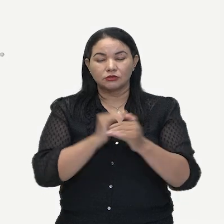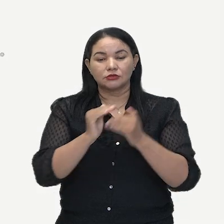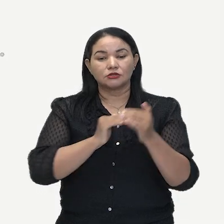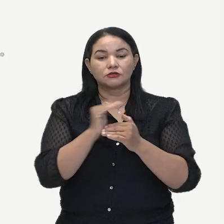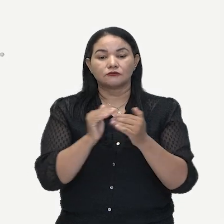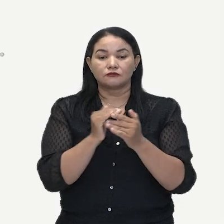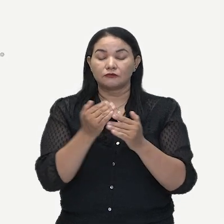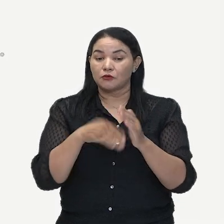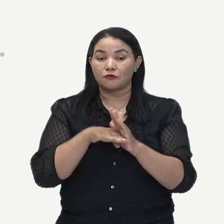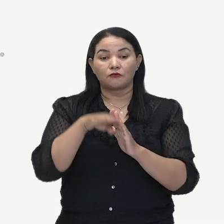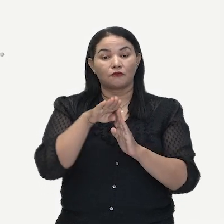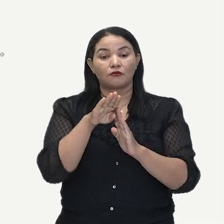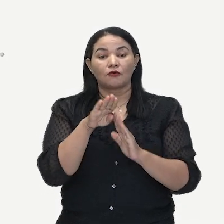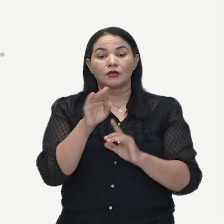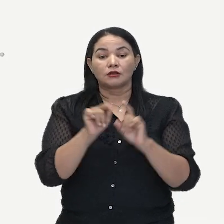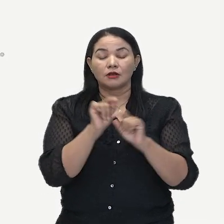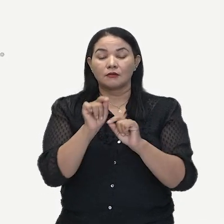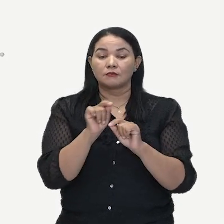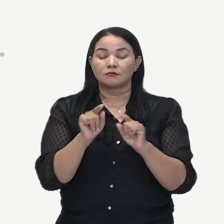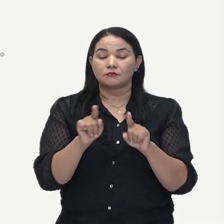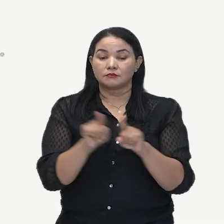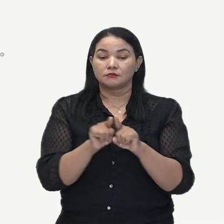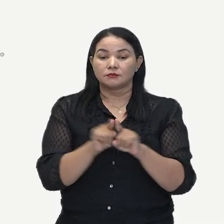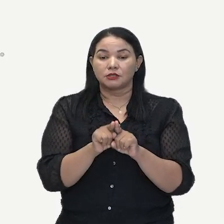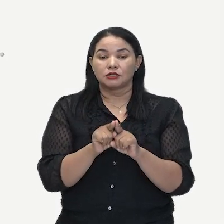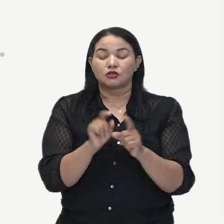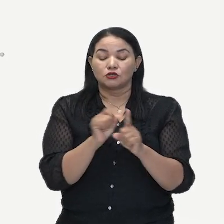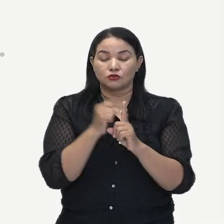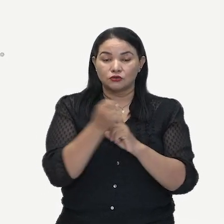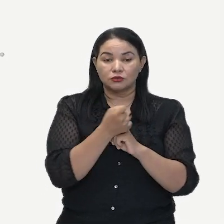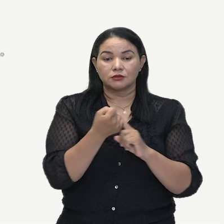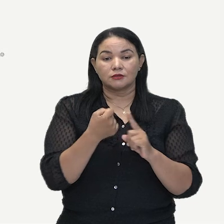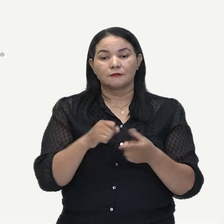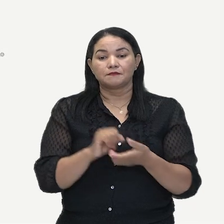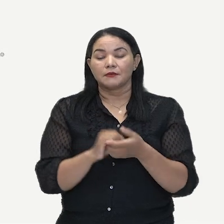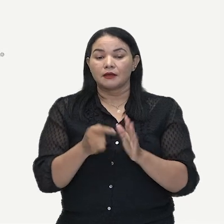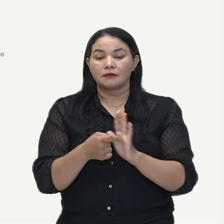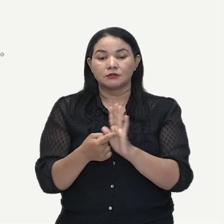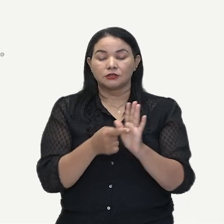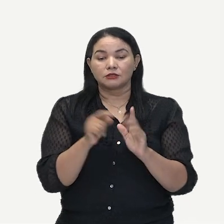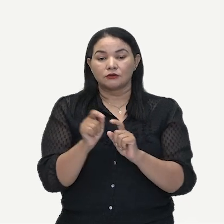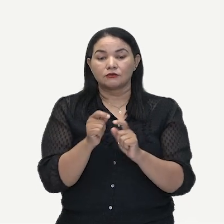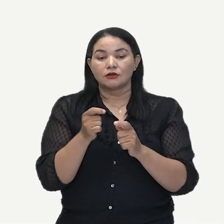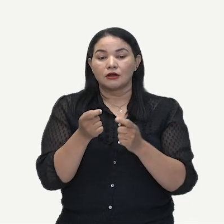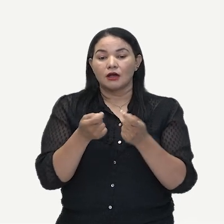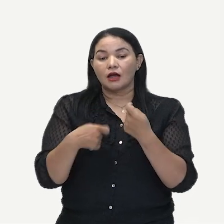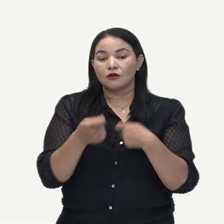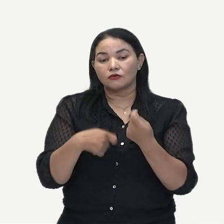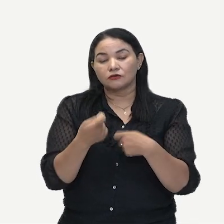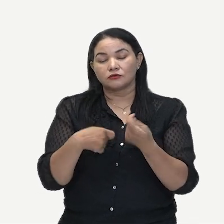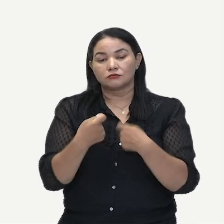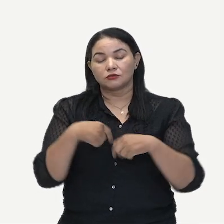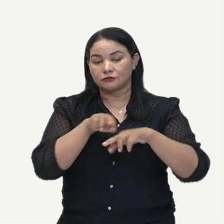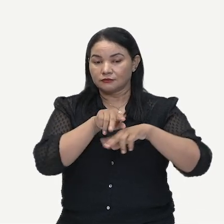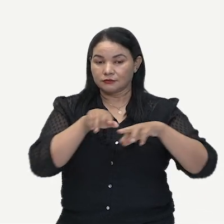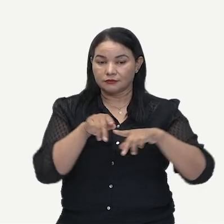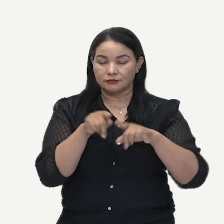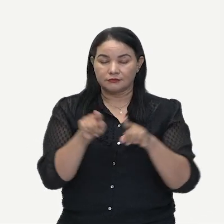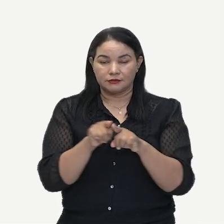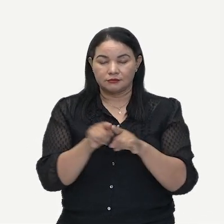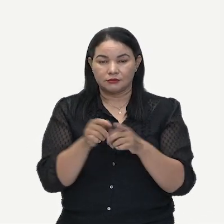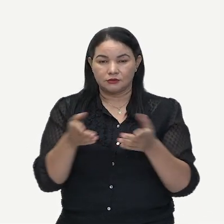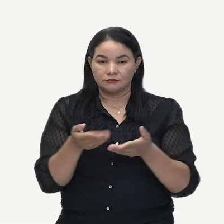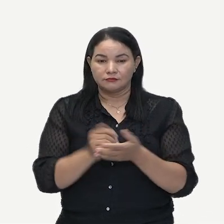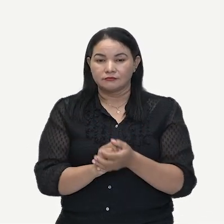desenvolvimento econômico e também social também, e vão apresentar uma economia mais diversificada. Então eles não vão